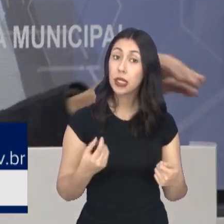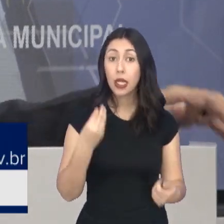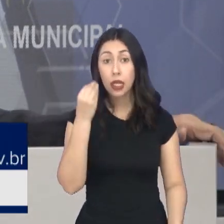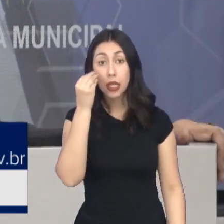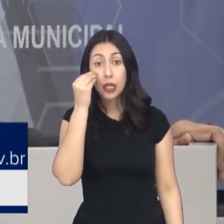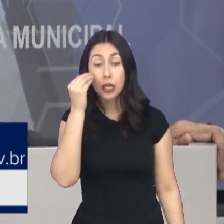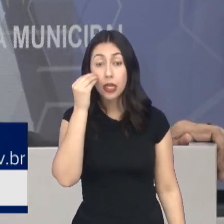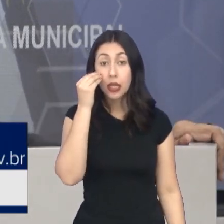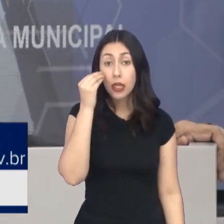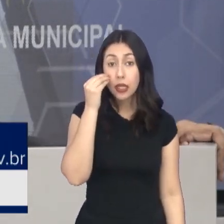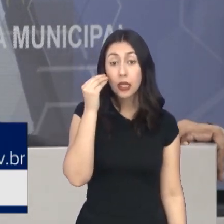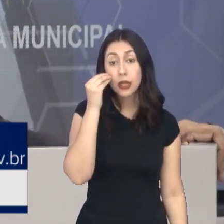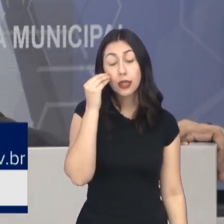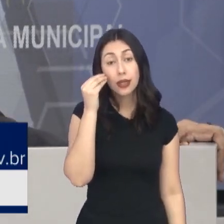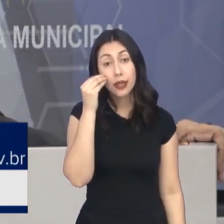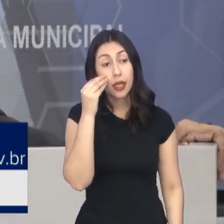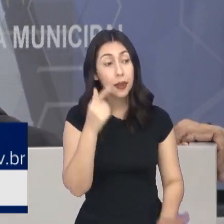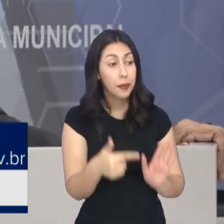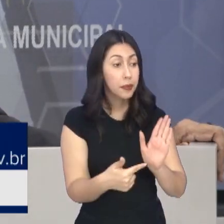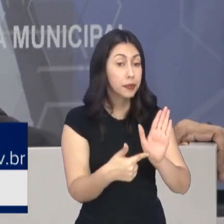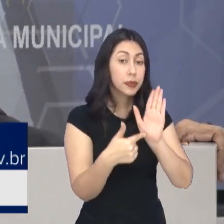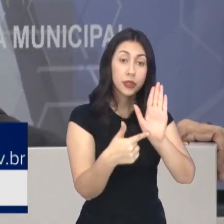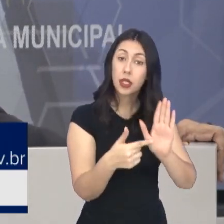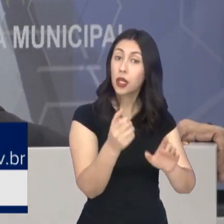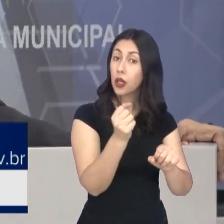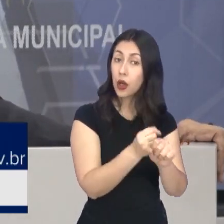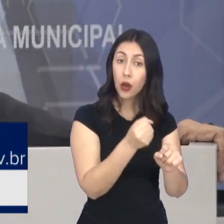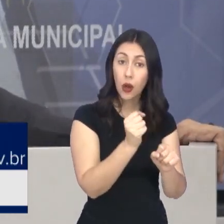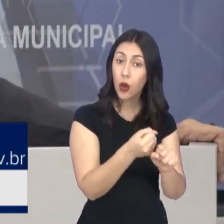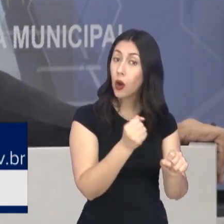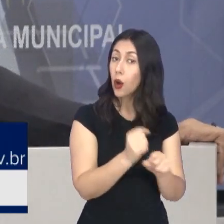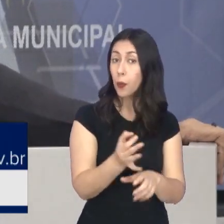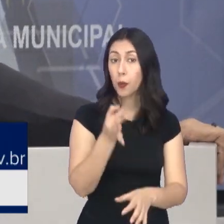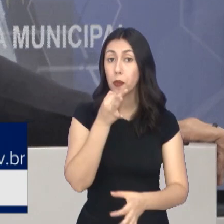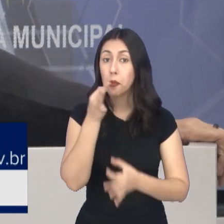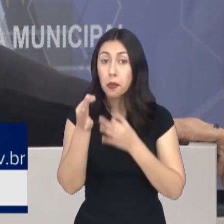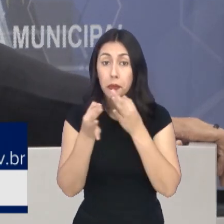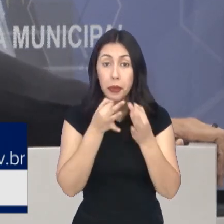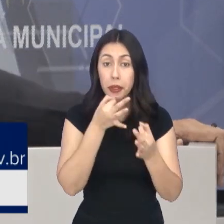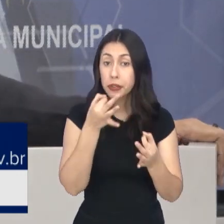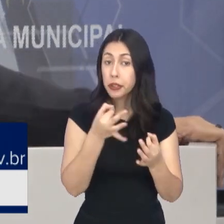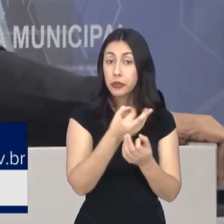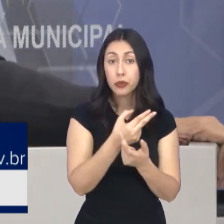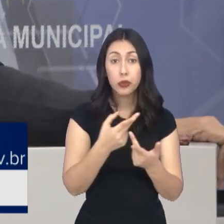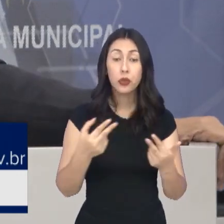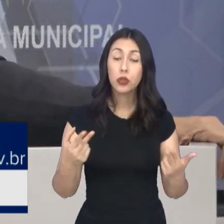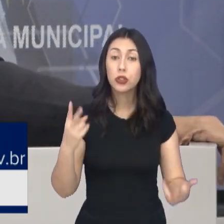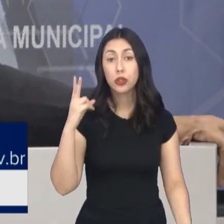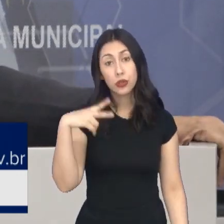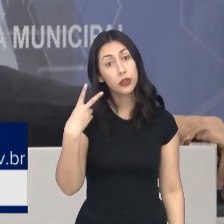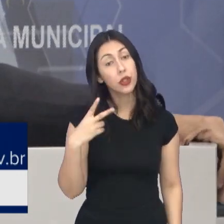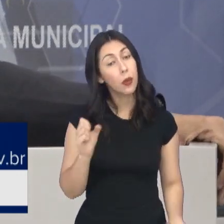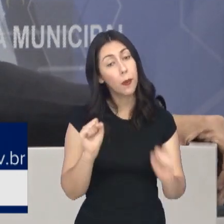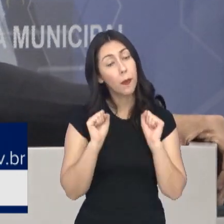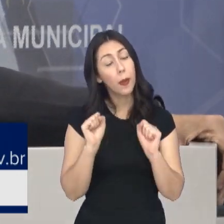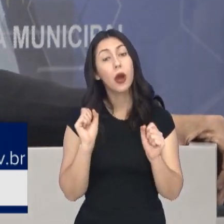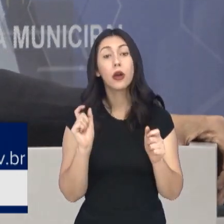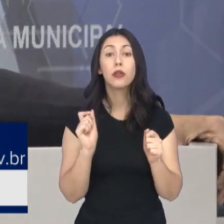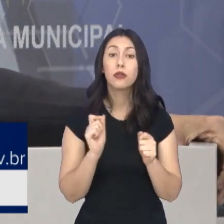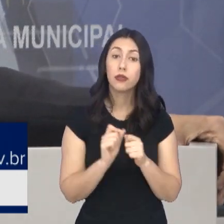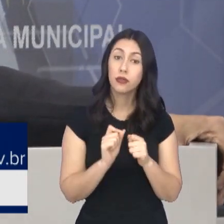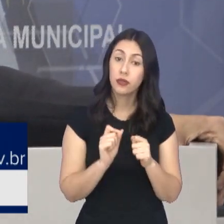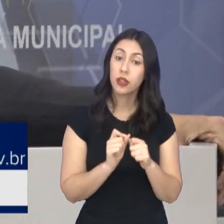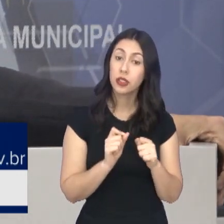também apresentar obras, sugestões, tudo aquilo que o vereador pode fazer